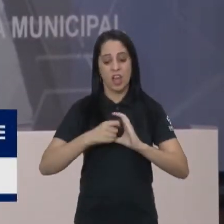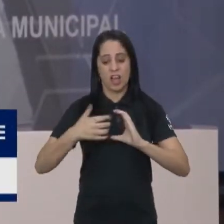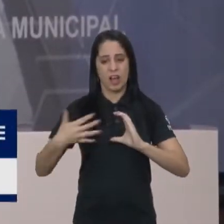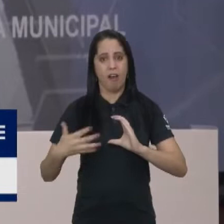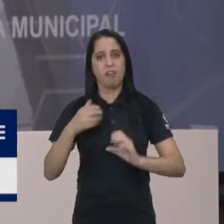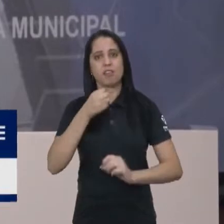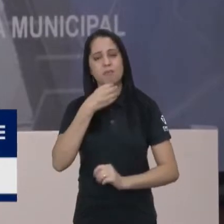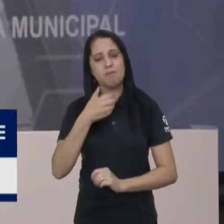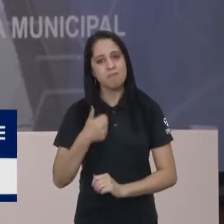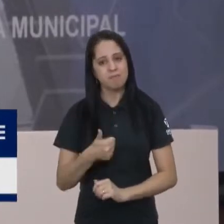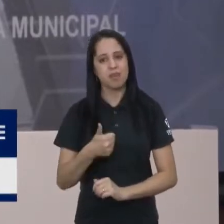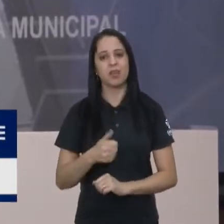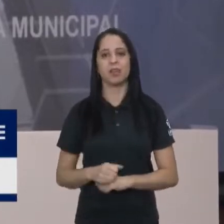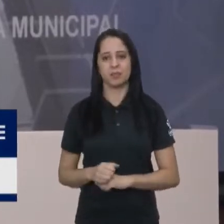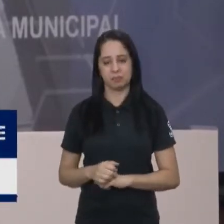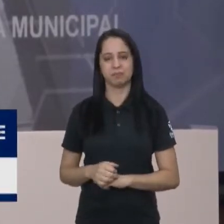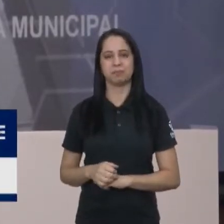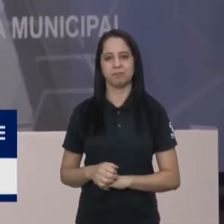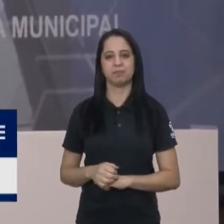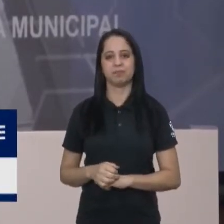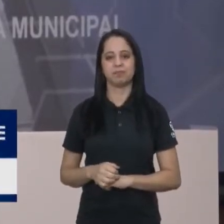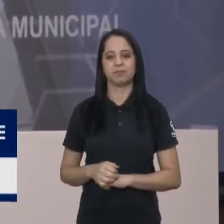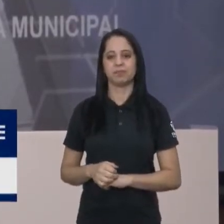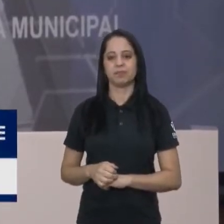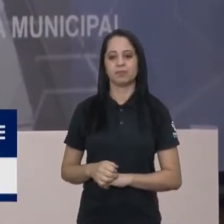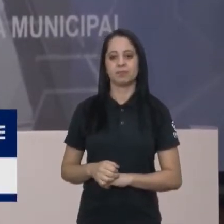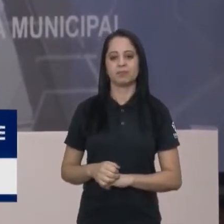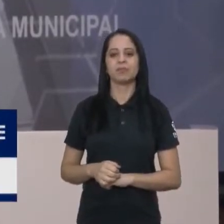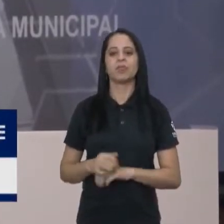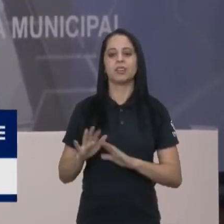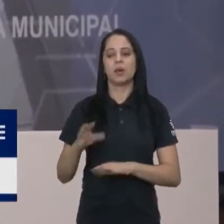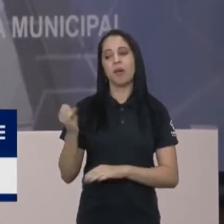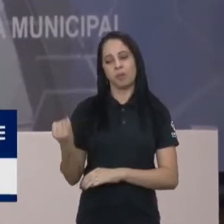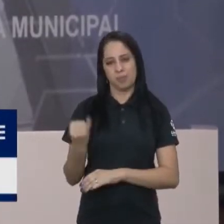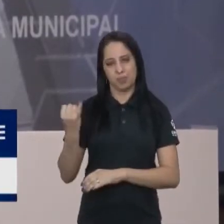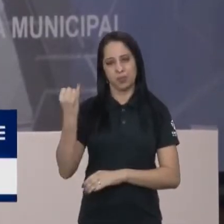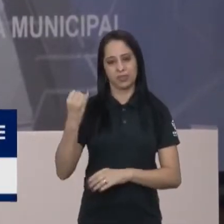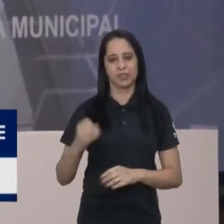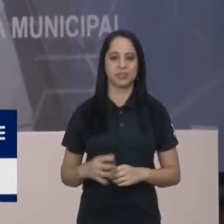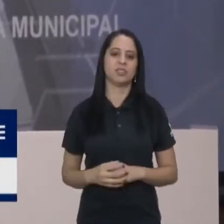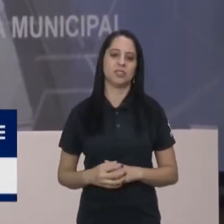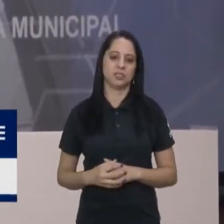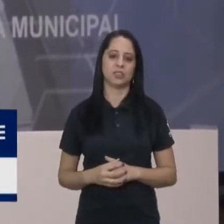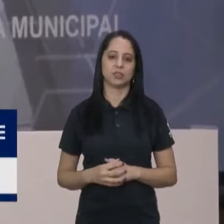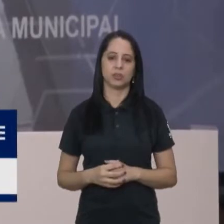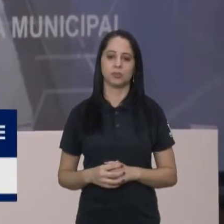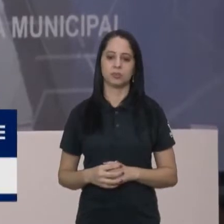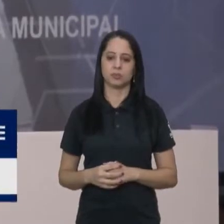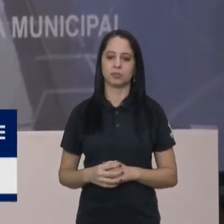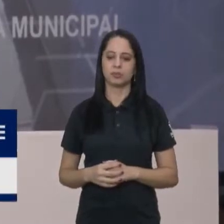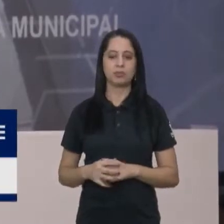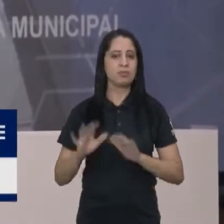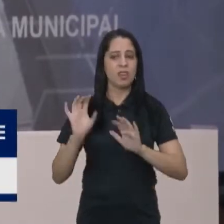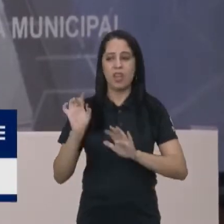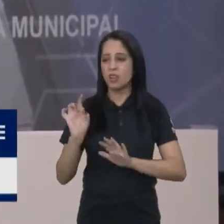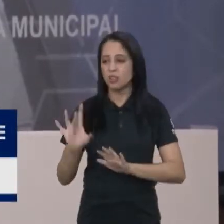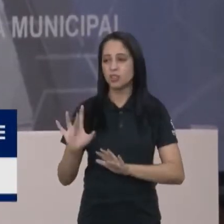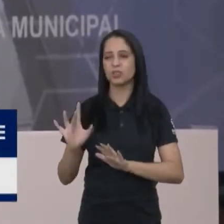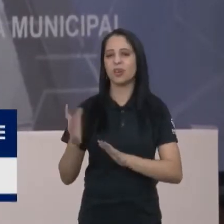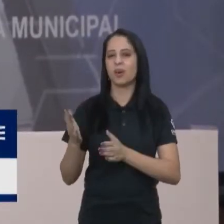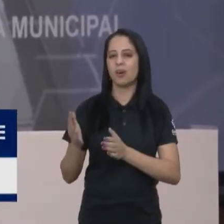e seguindo o caráter da sua família, dos seus pais, isso é muito importante. Então, isso é só uma palavra de